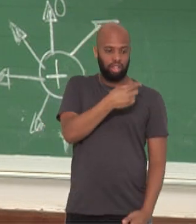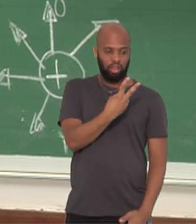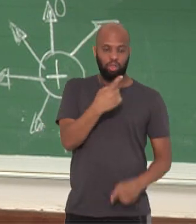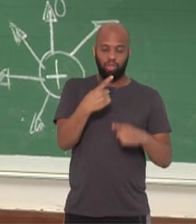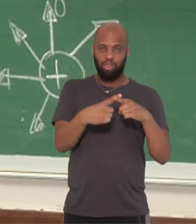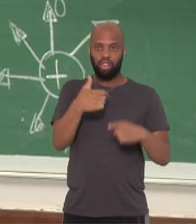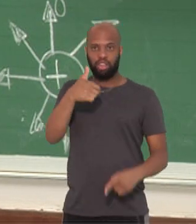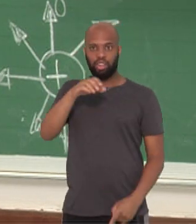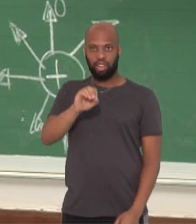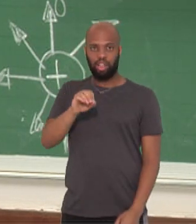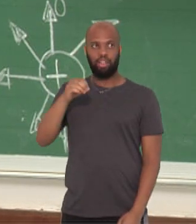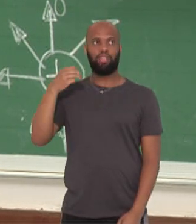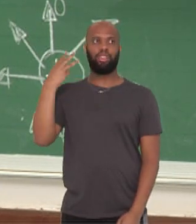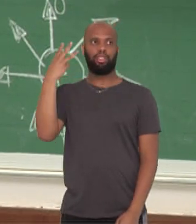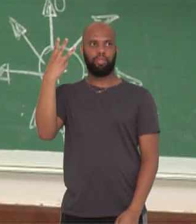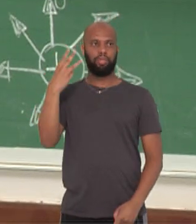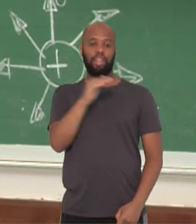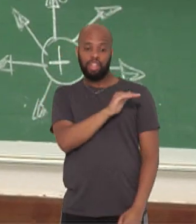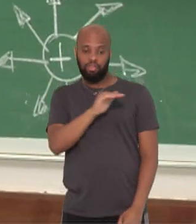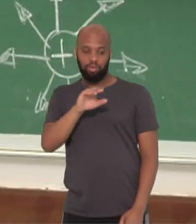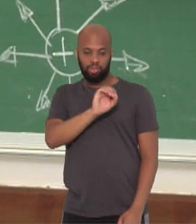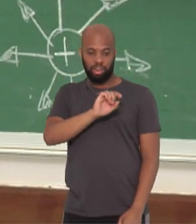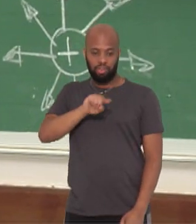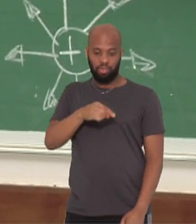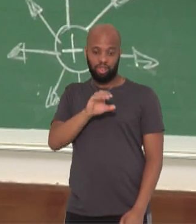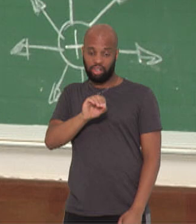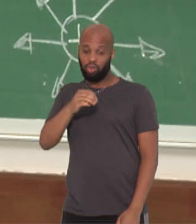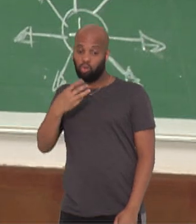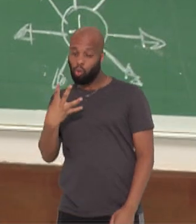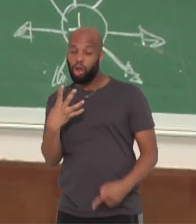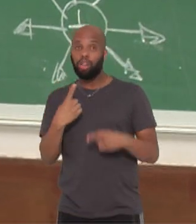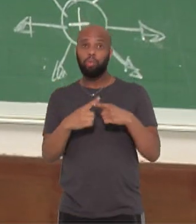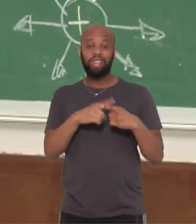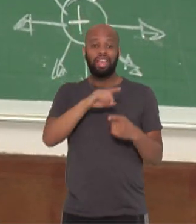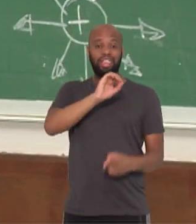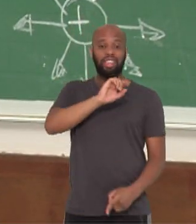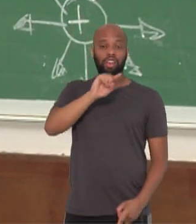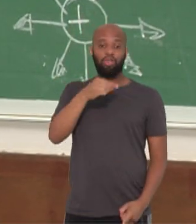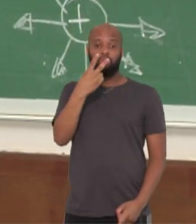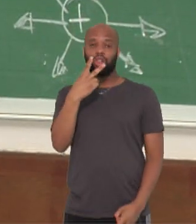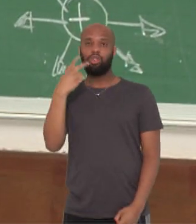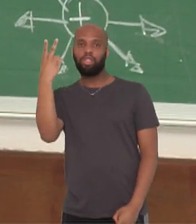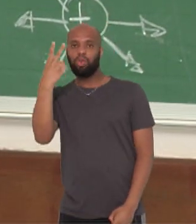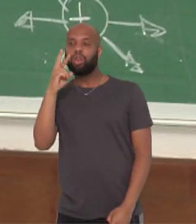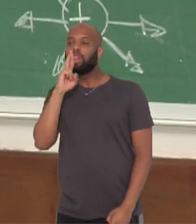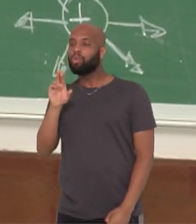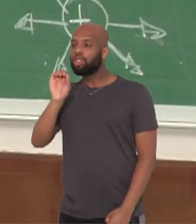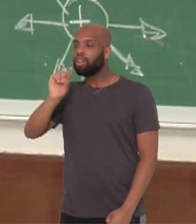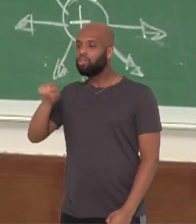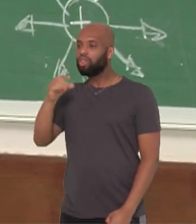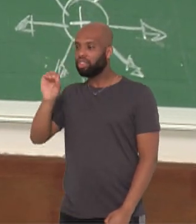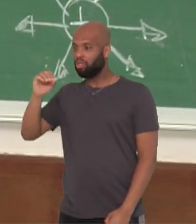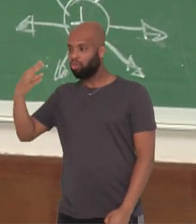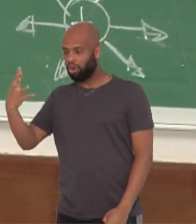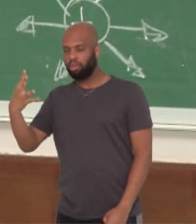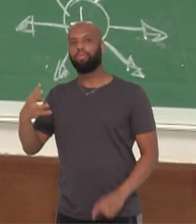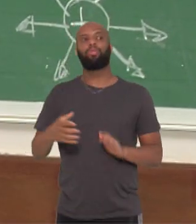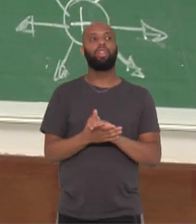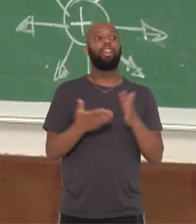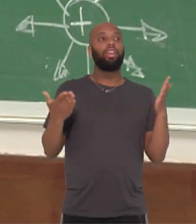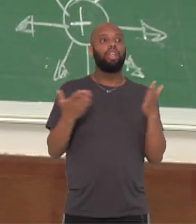0,04. Finalmente dividimos 72 por 0,04, ajusta as vírgulas e aí